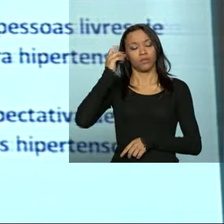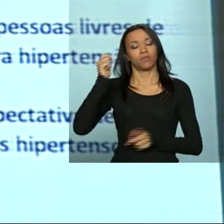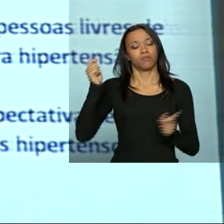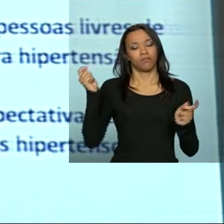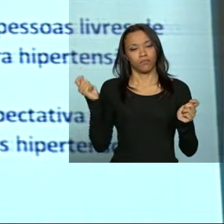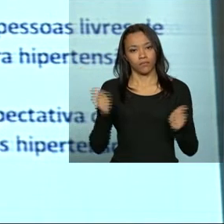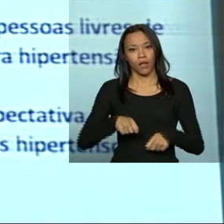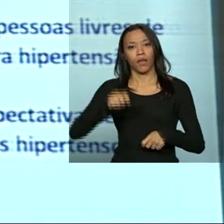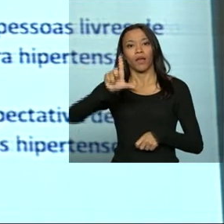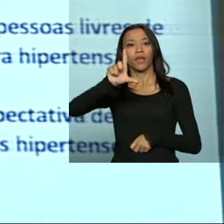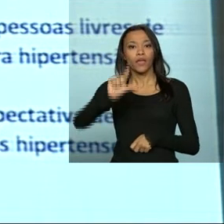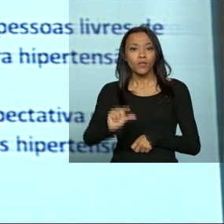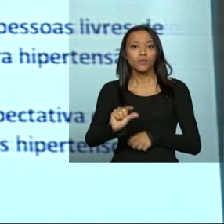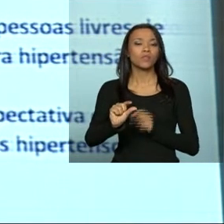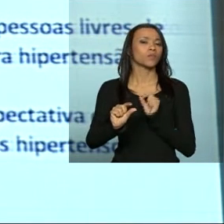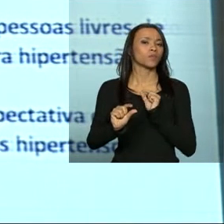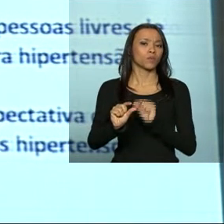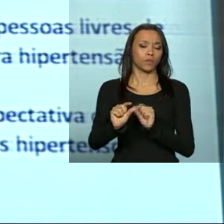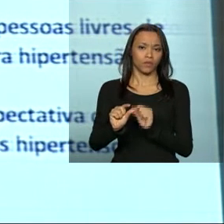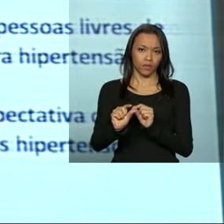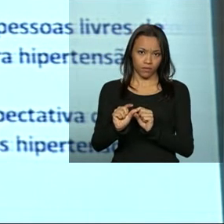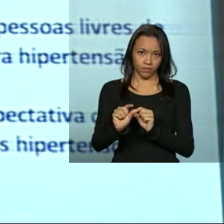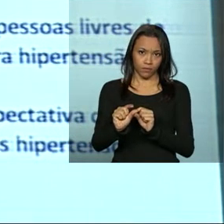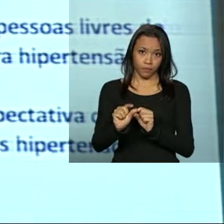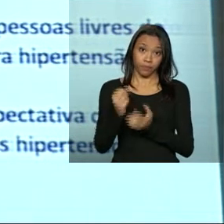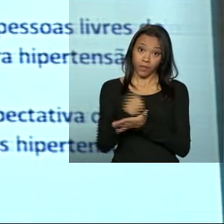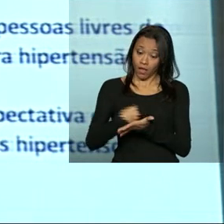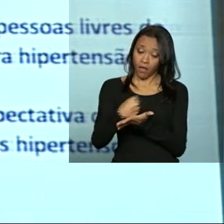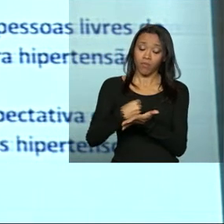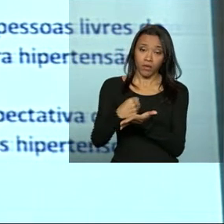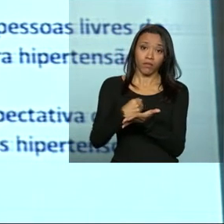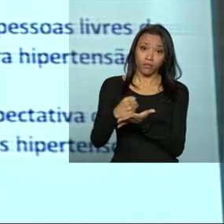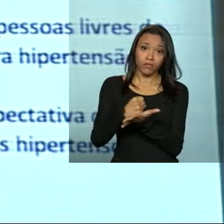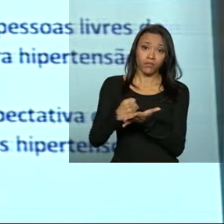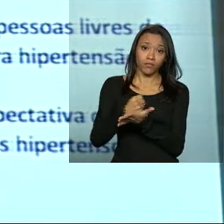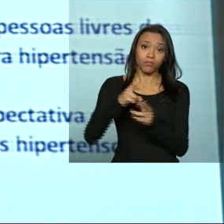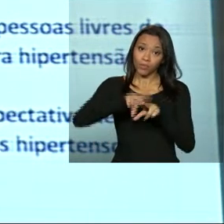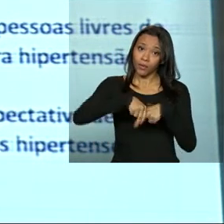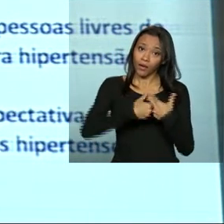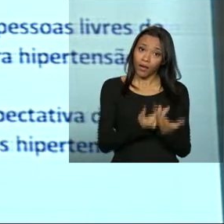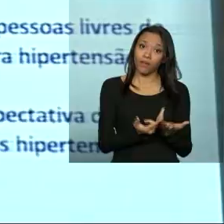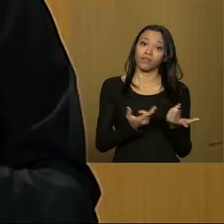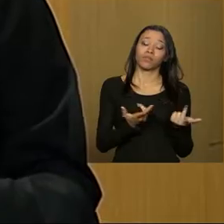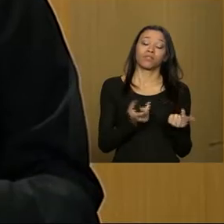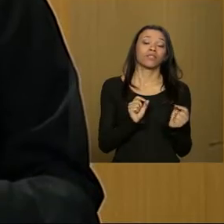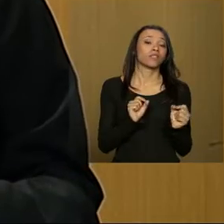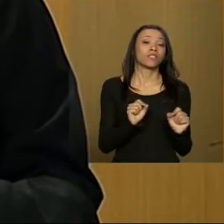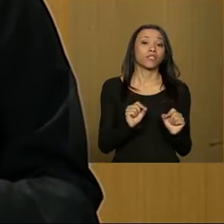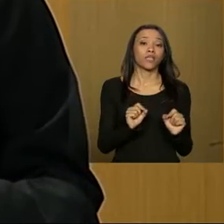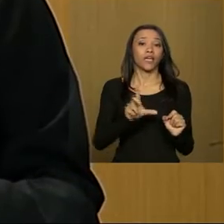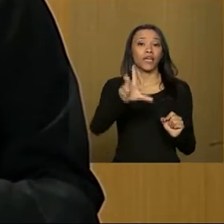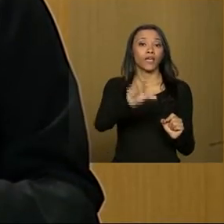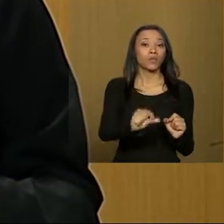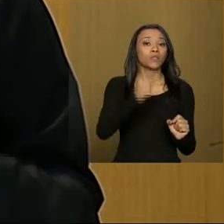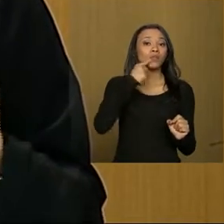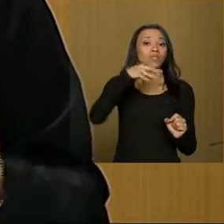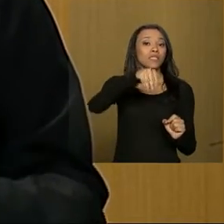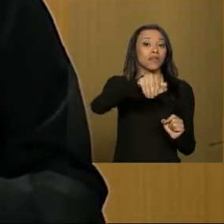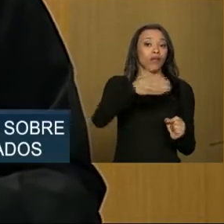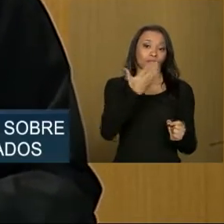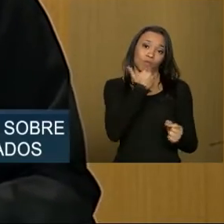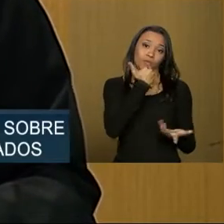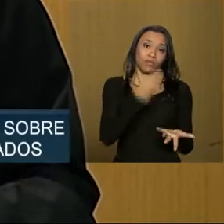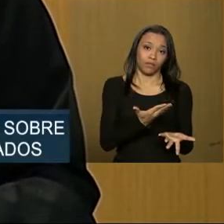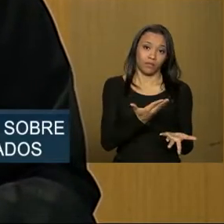reduzir os seus níveis de medicação em função de benefícios como a redução do sódio, né,